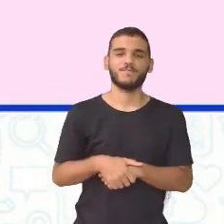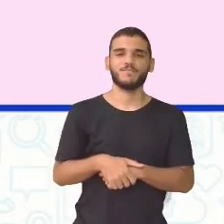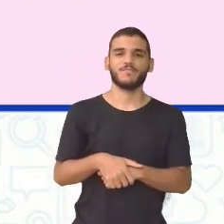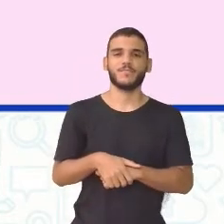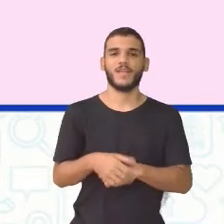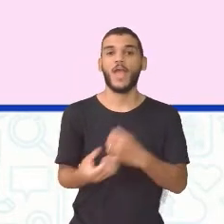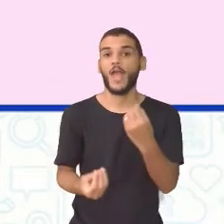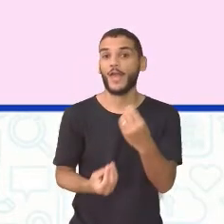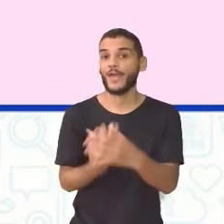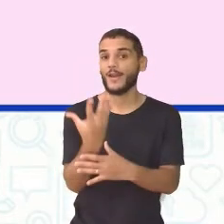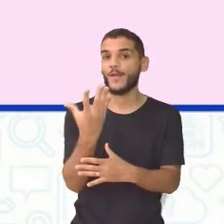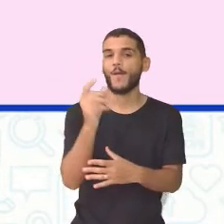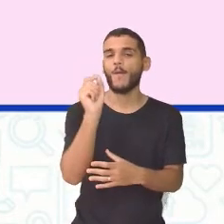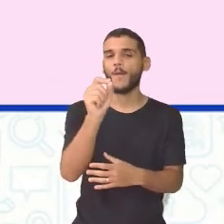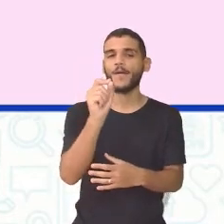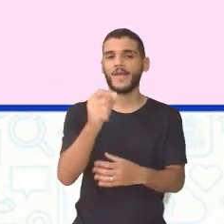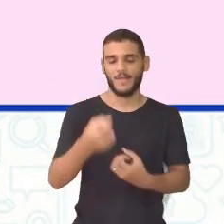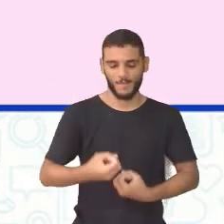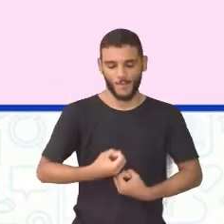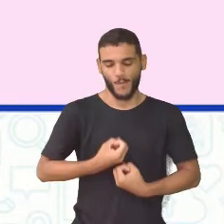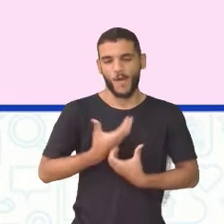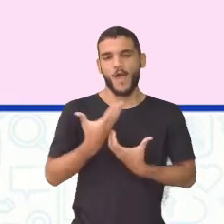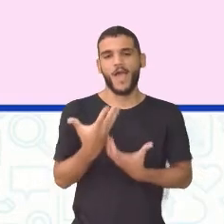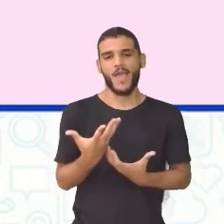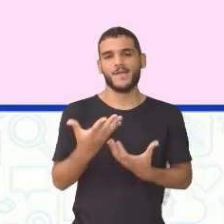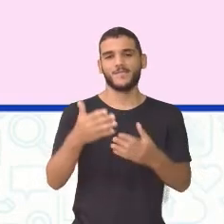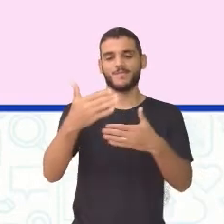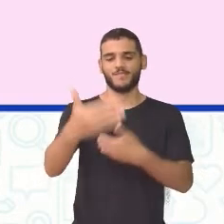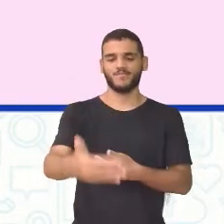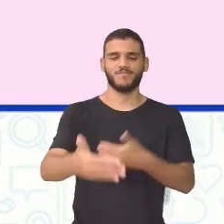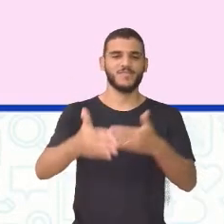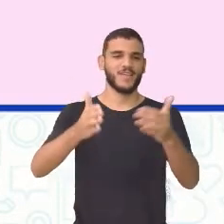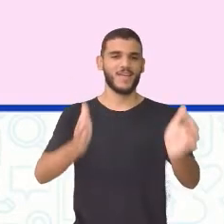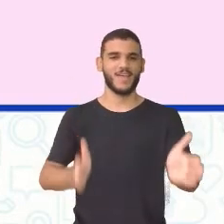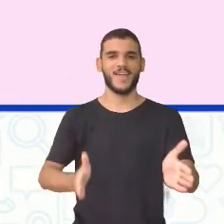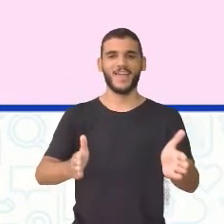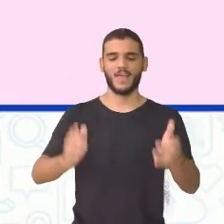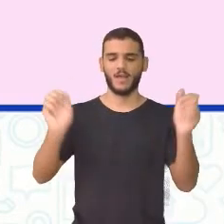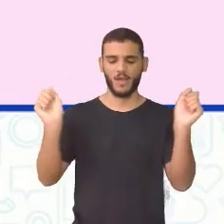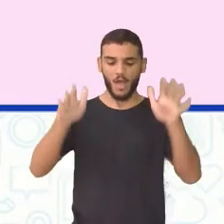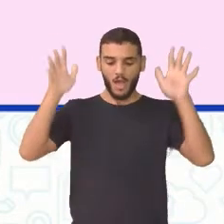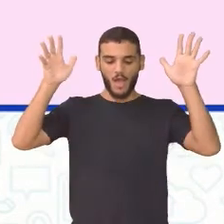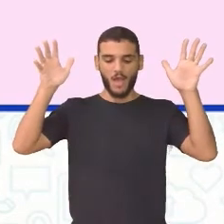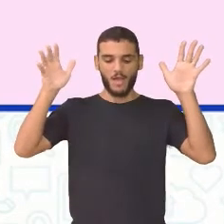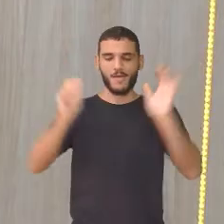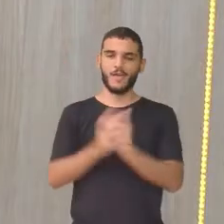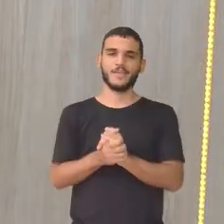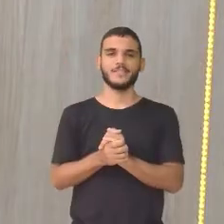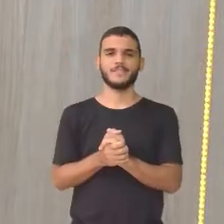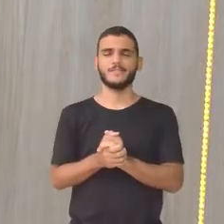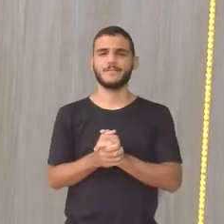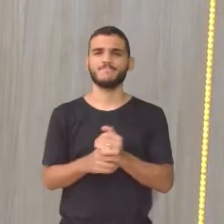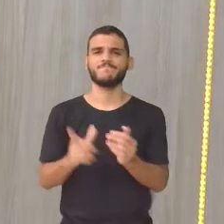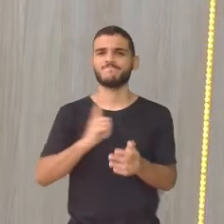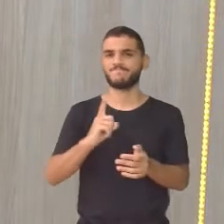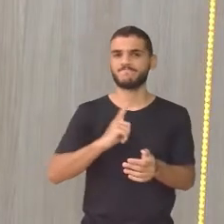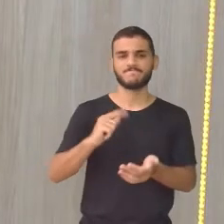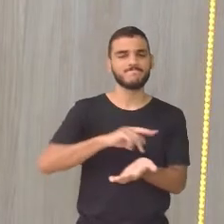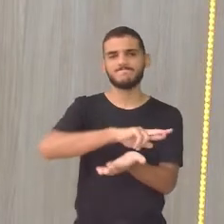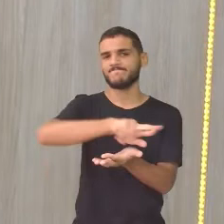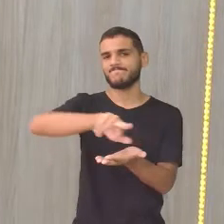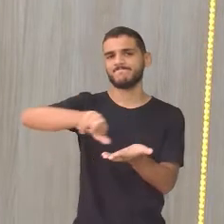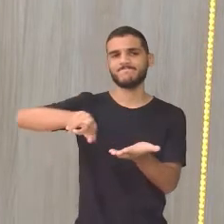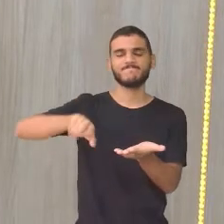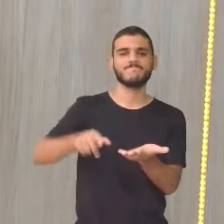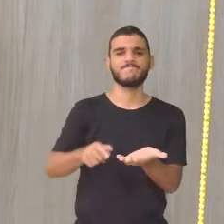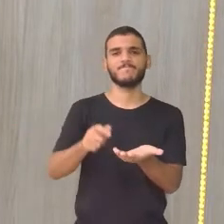Caixa Mágica. Então, esse poema traz para a gente, não é? Várias ideias sobre a